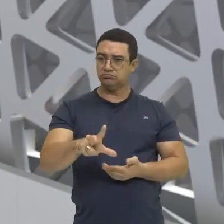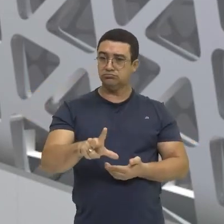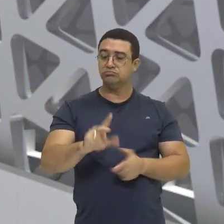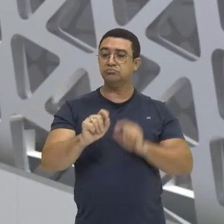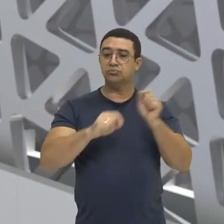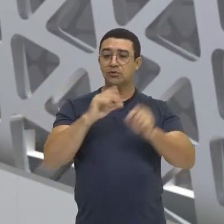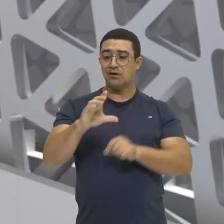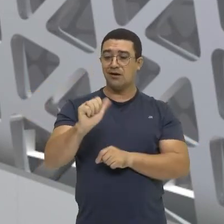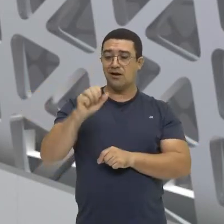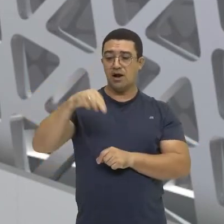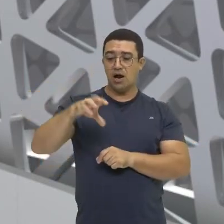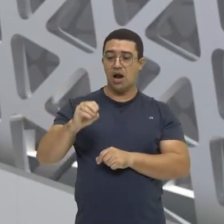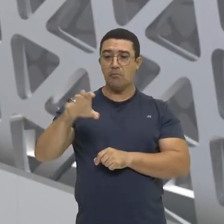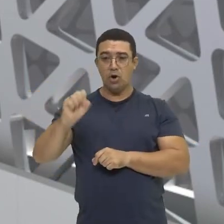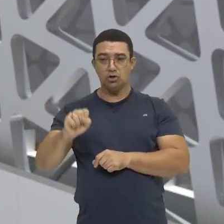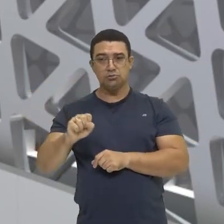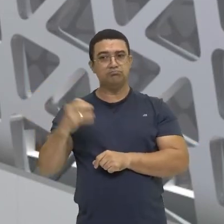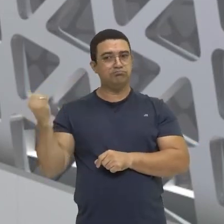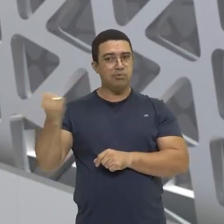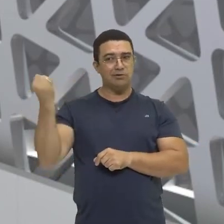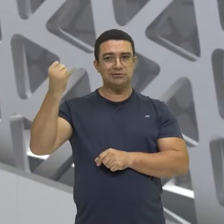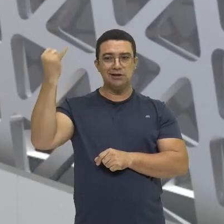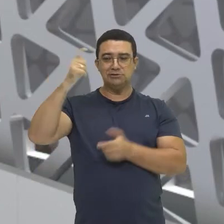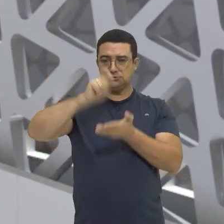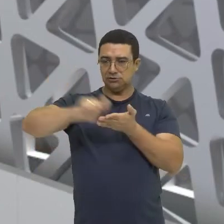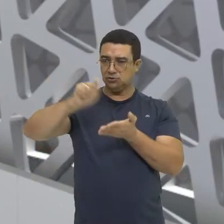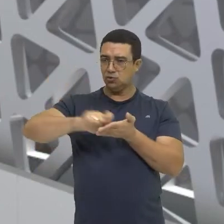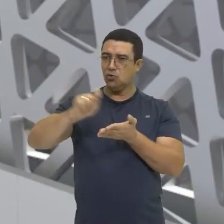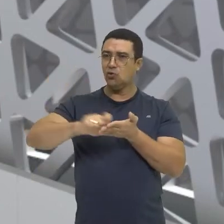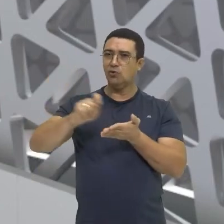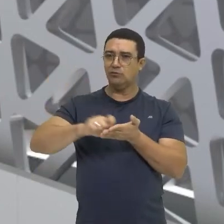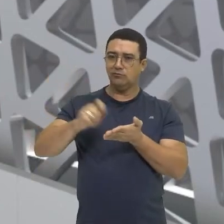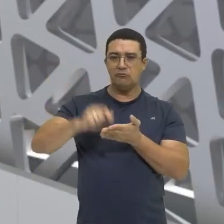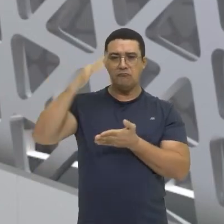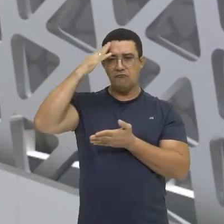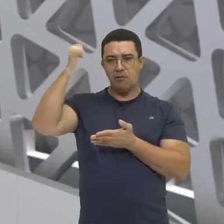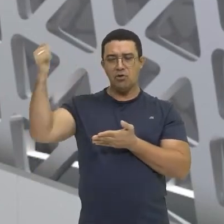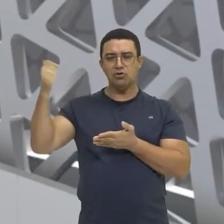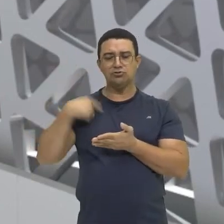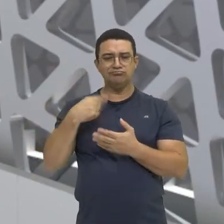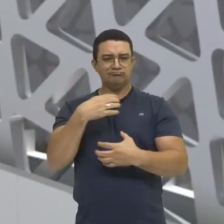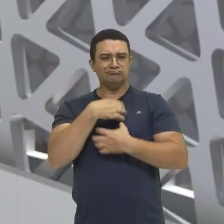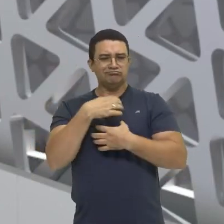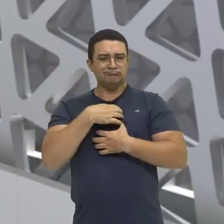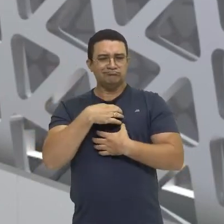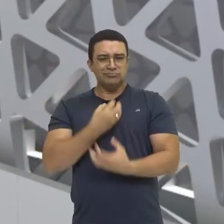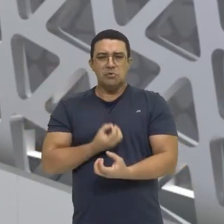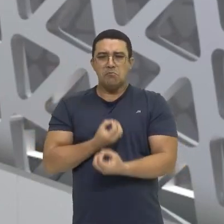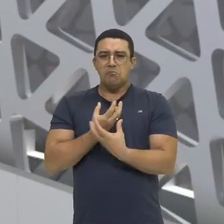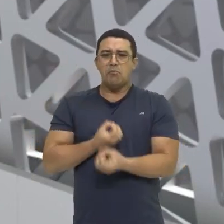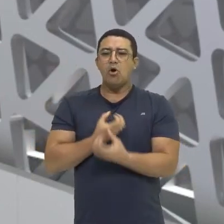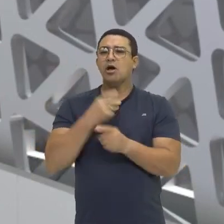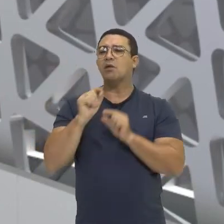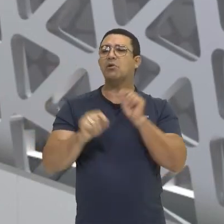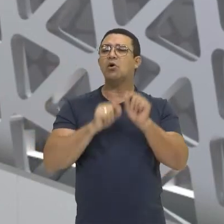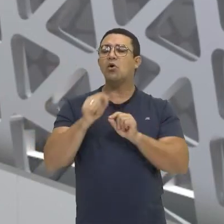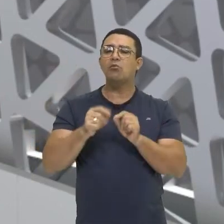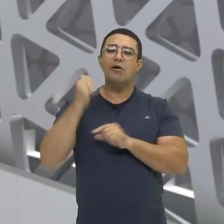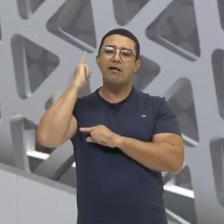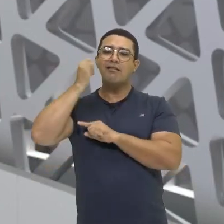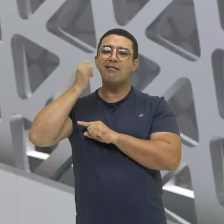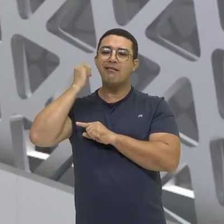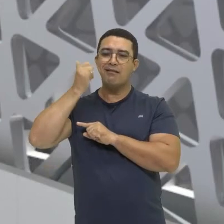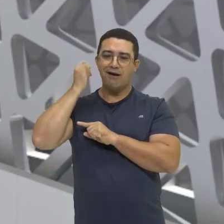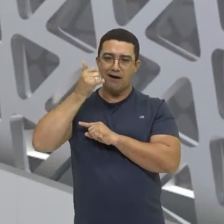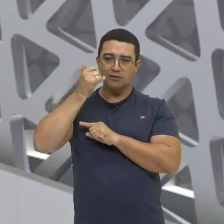como era um grande poeta, escritor, teve essa sensibilidade de escrever esse poema de forma